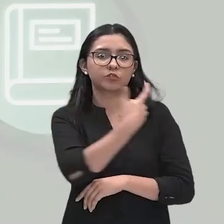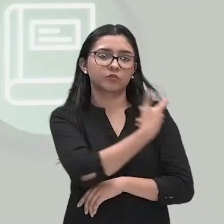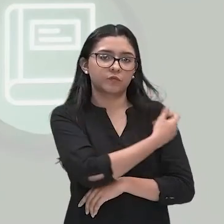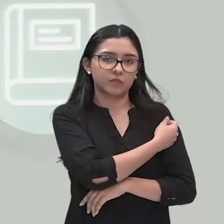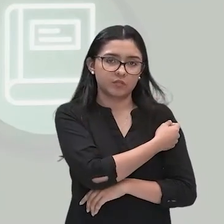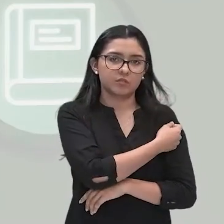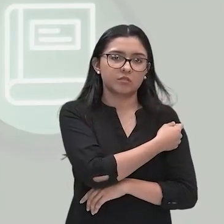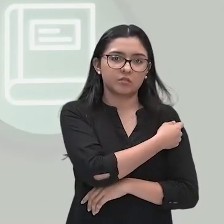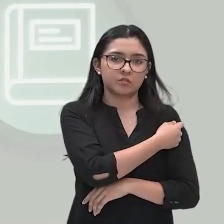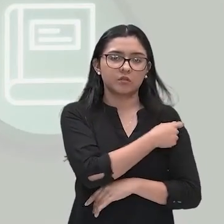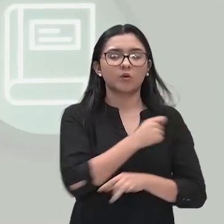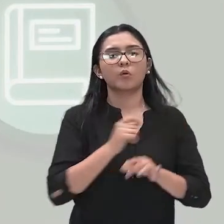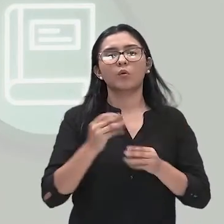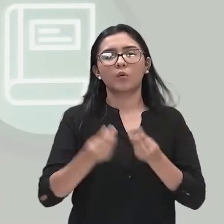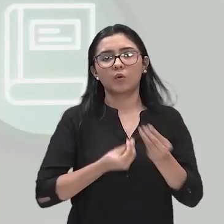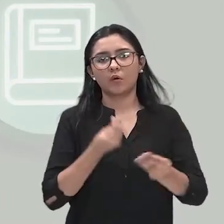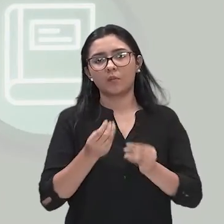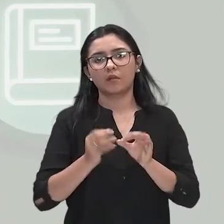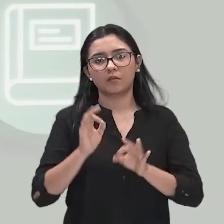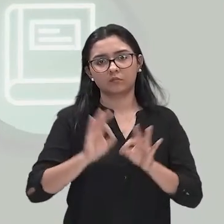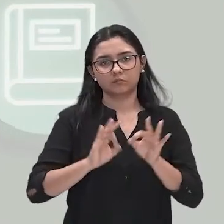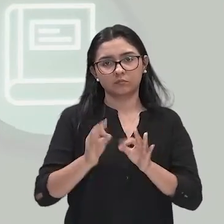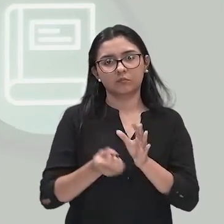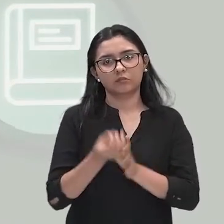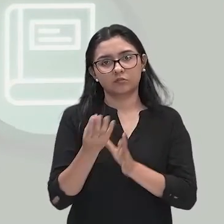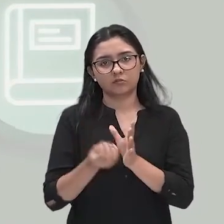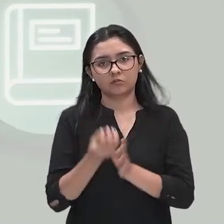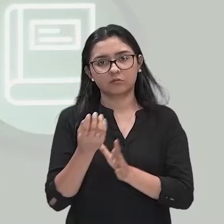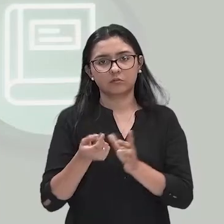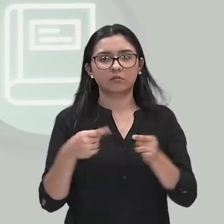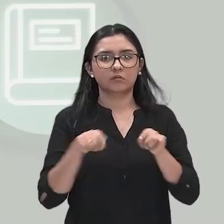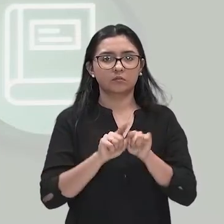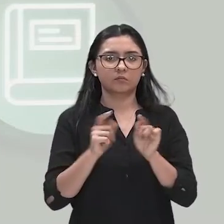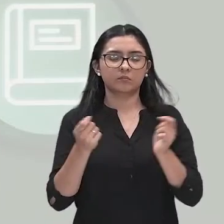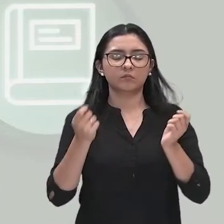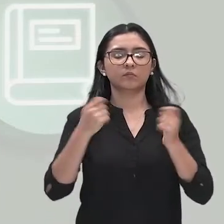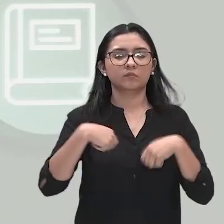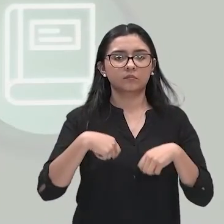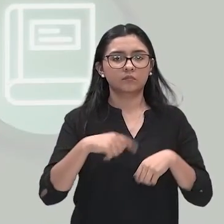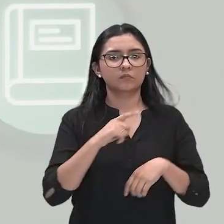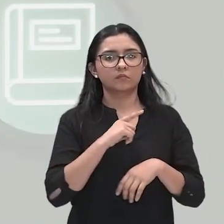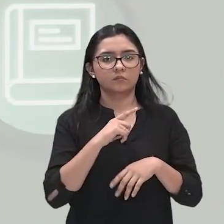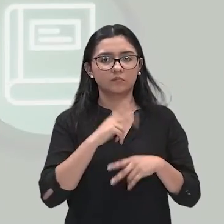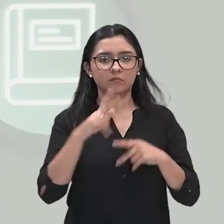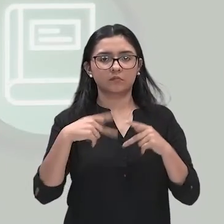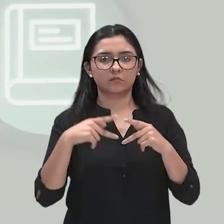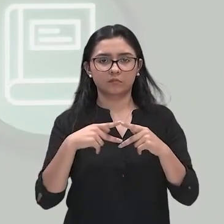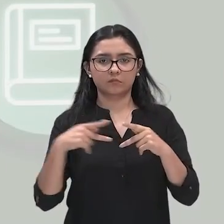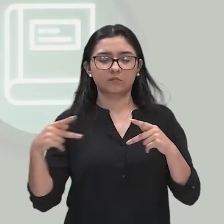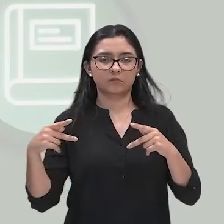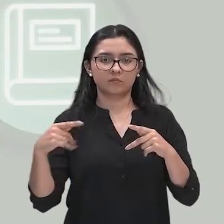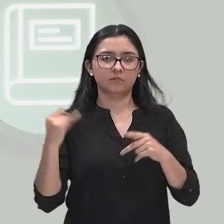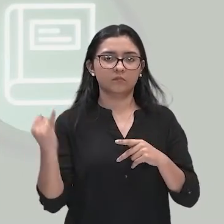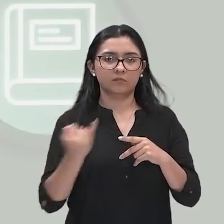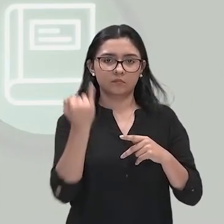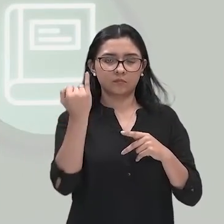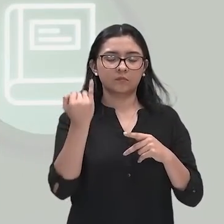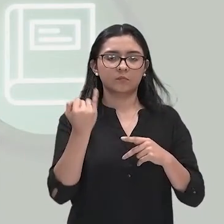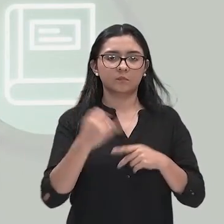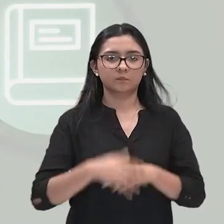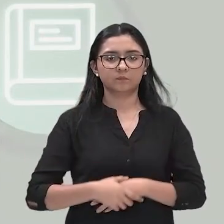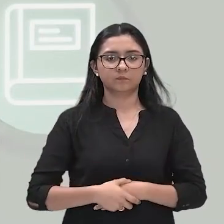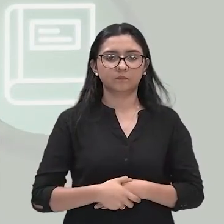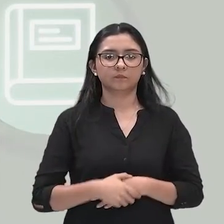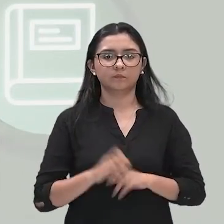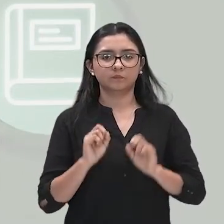de como ela foi feita e planejada, pode ser que ela também passe aí por proteínas importantes, né, que são os anticorpos.